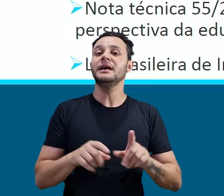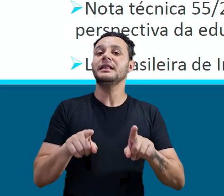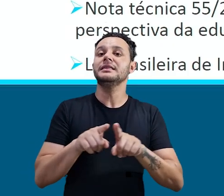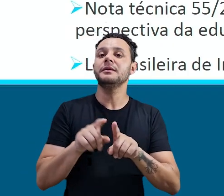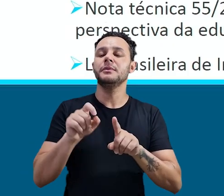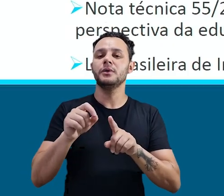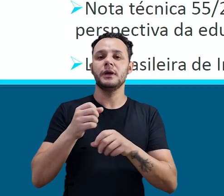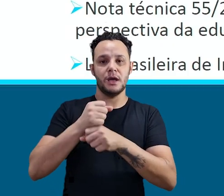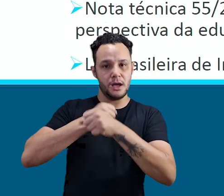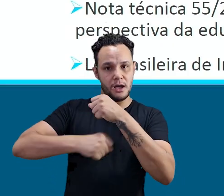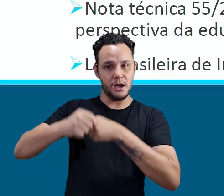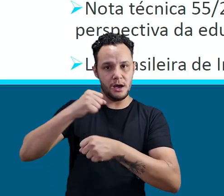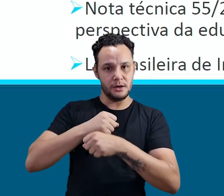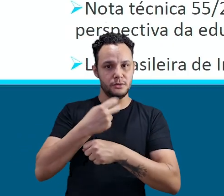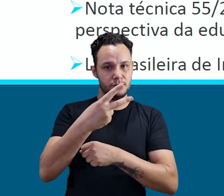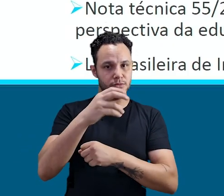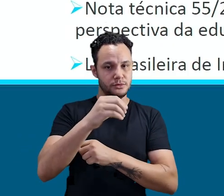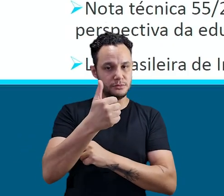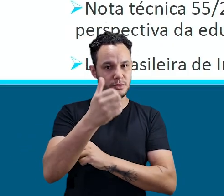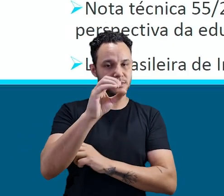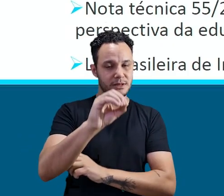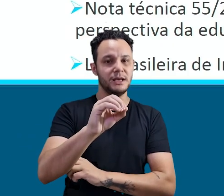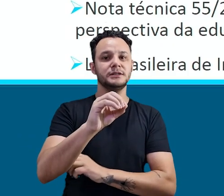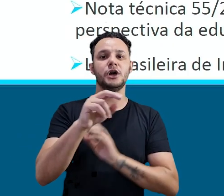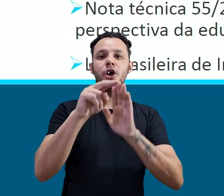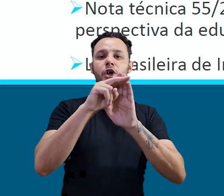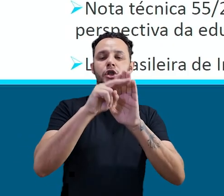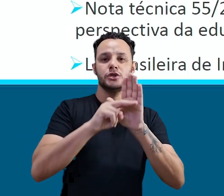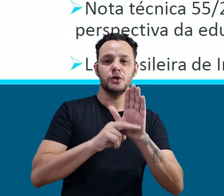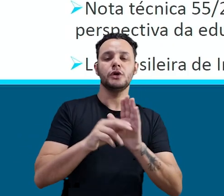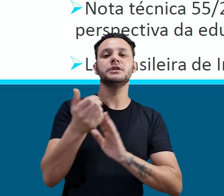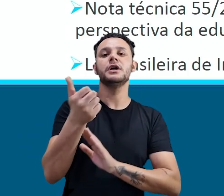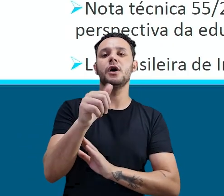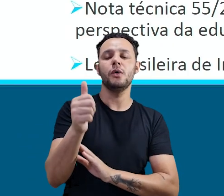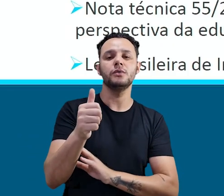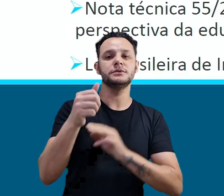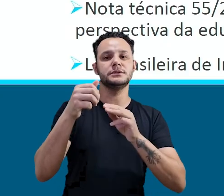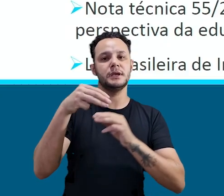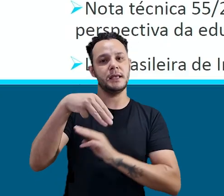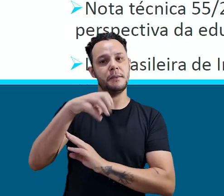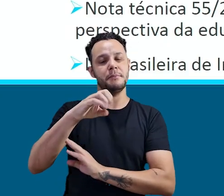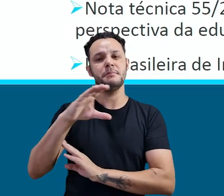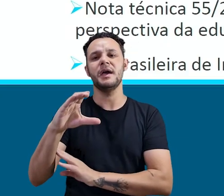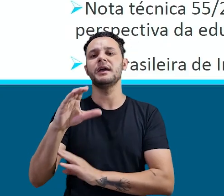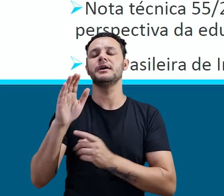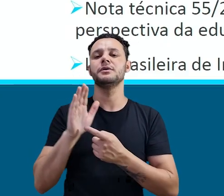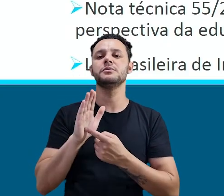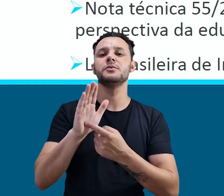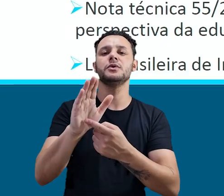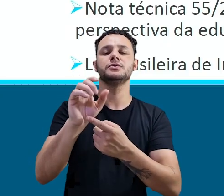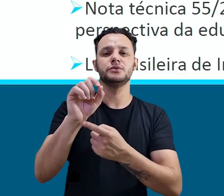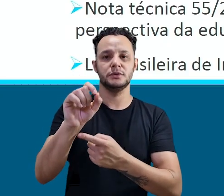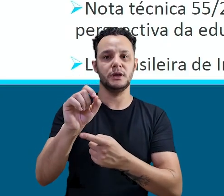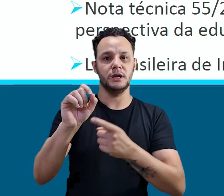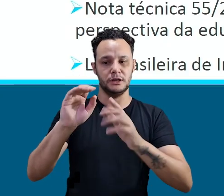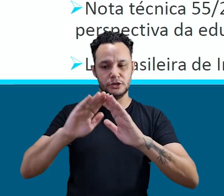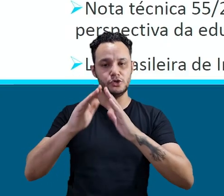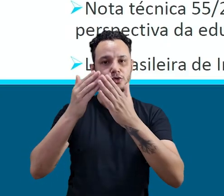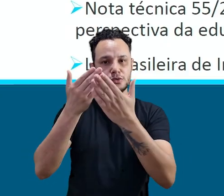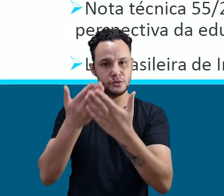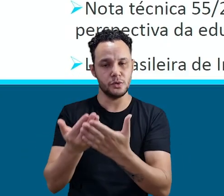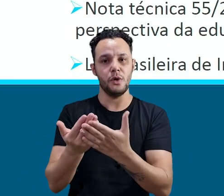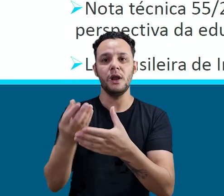AE. A gente tem uma nota técnica de 2010, a nota técnica 11 do MEC, que orienta a